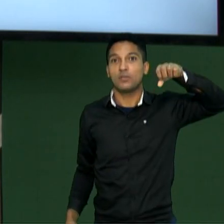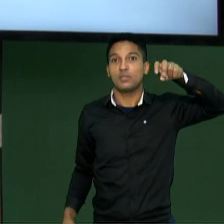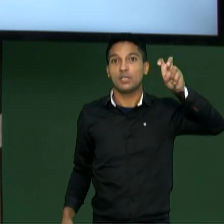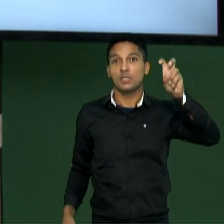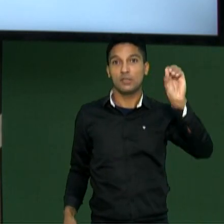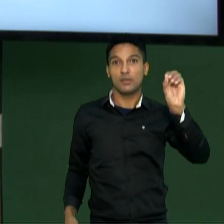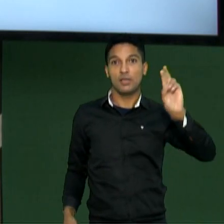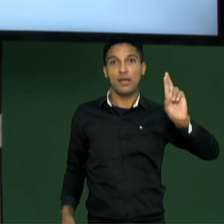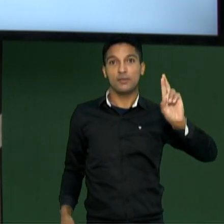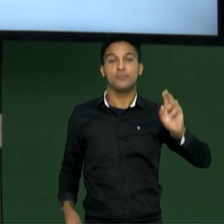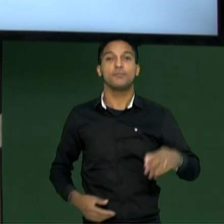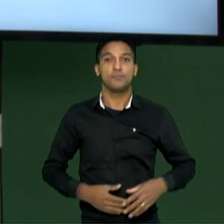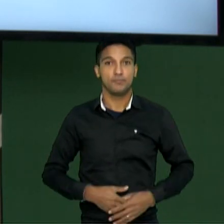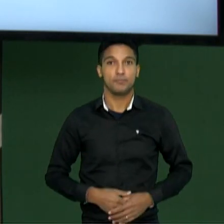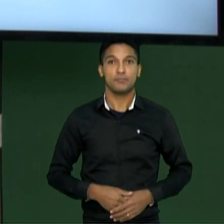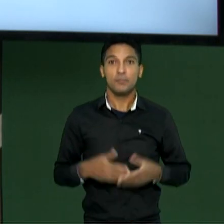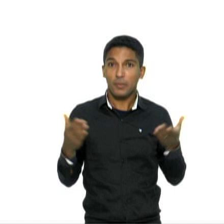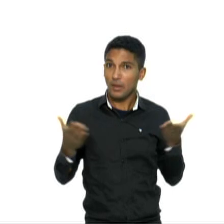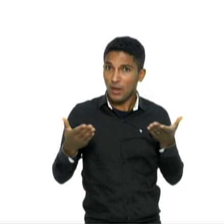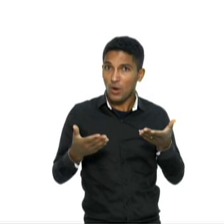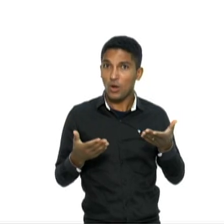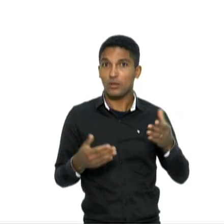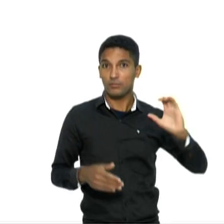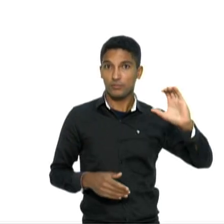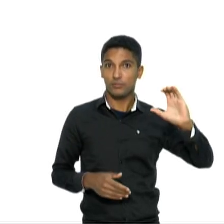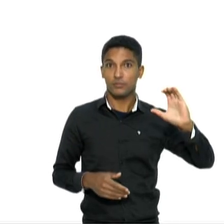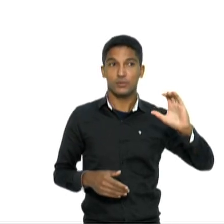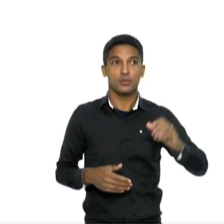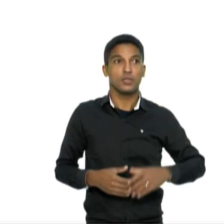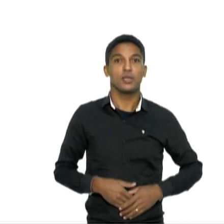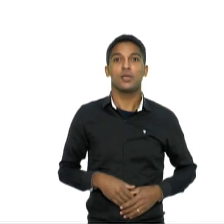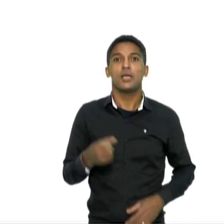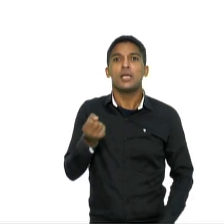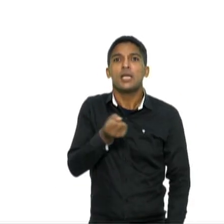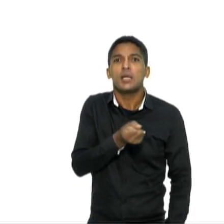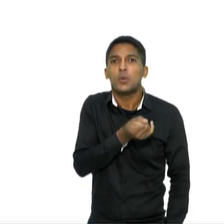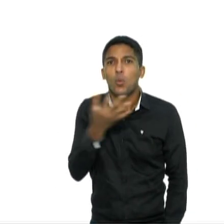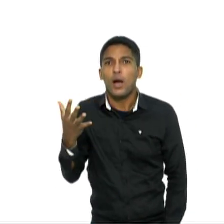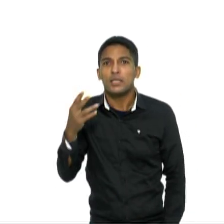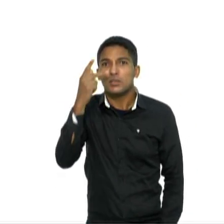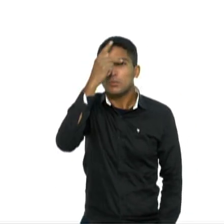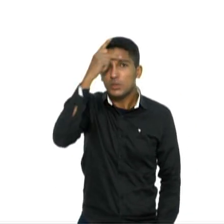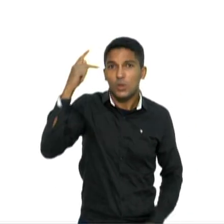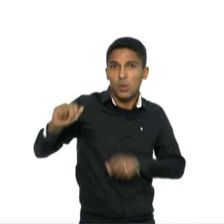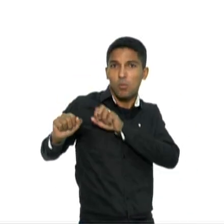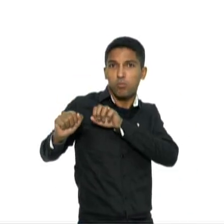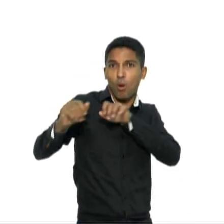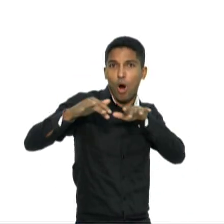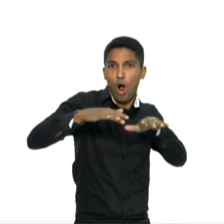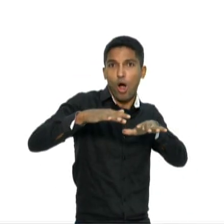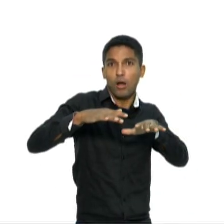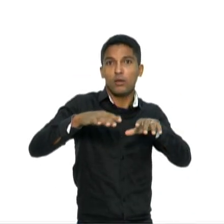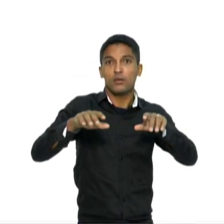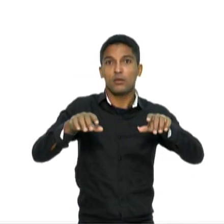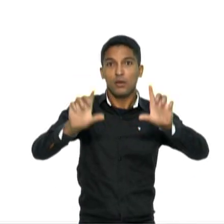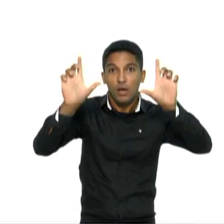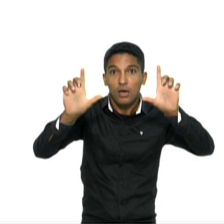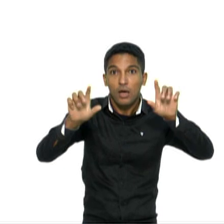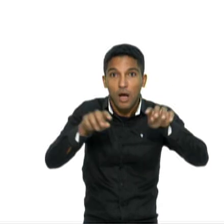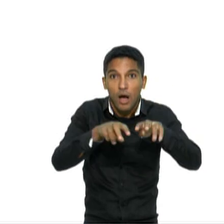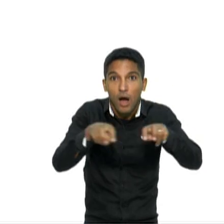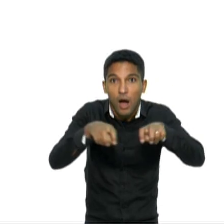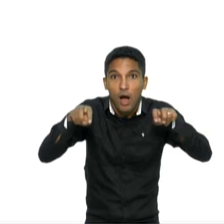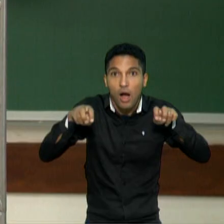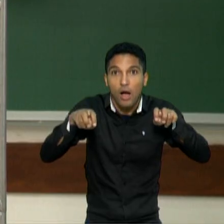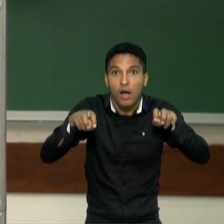Item C. Qual deve ser o número de espectadores para que não tenha lucro nem prejuízo? Aqui a gente para e pensa um pouquinho. O